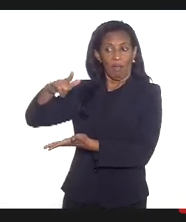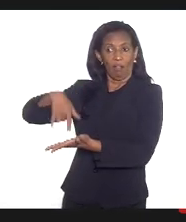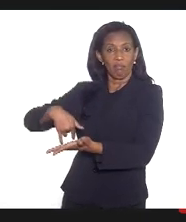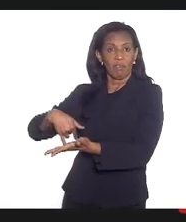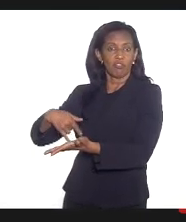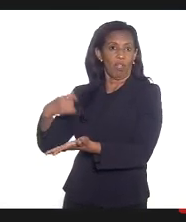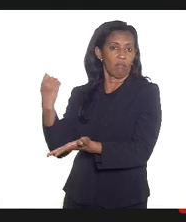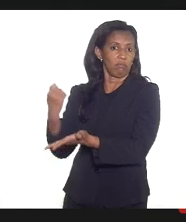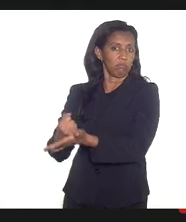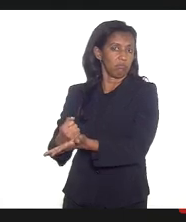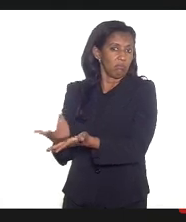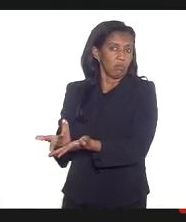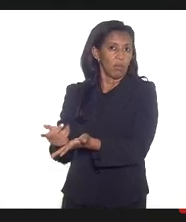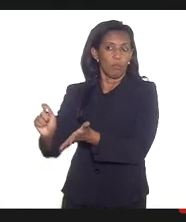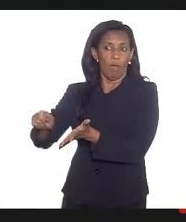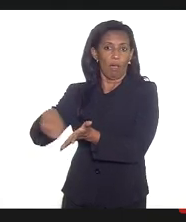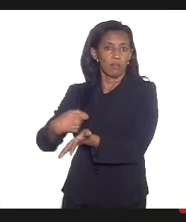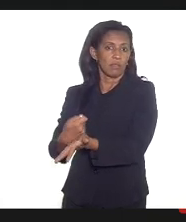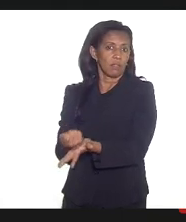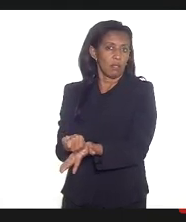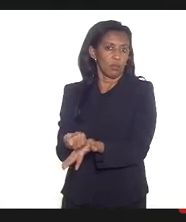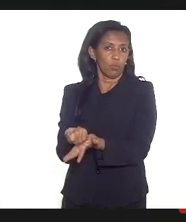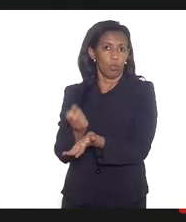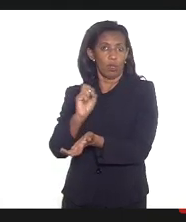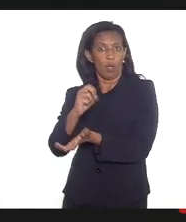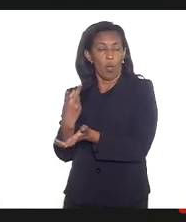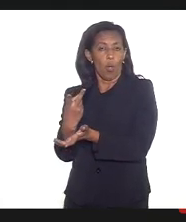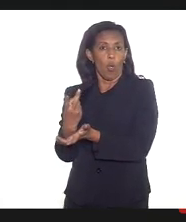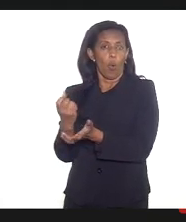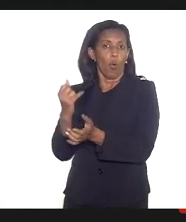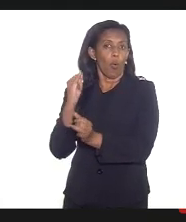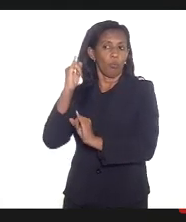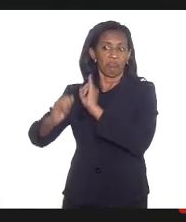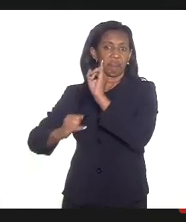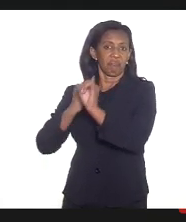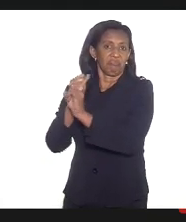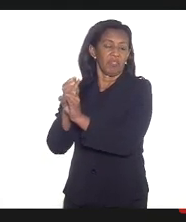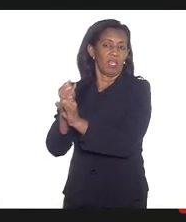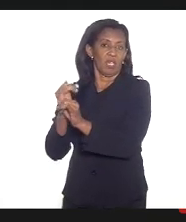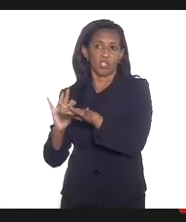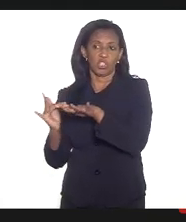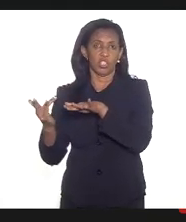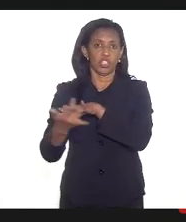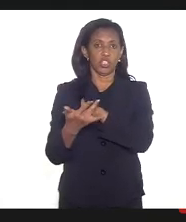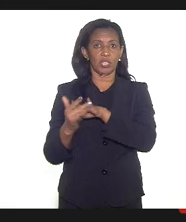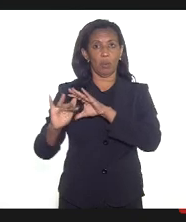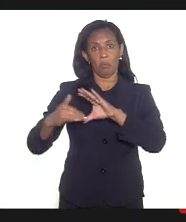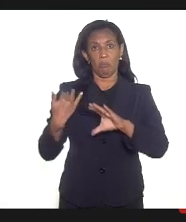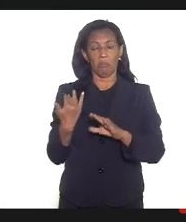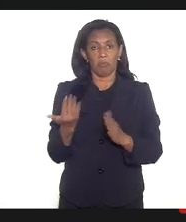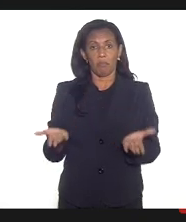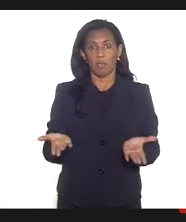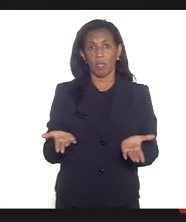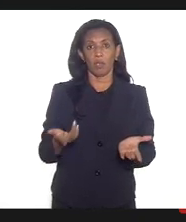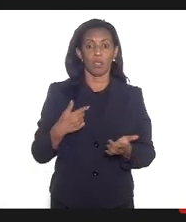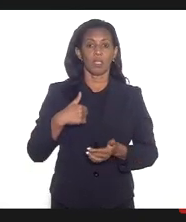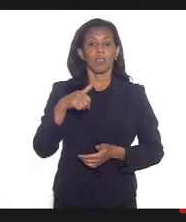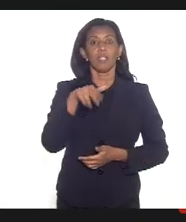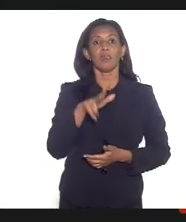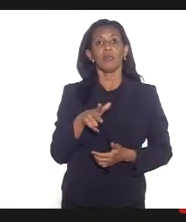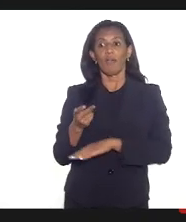atestado ou prescrição por assinatura eletrônica para o certificado digital para o seu e-mail e quem vai para